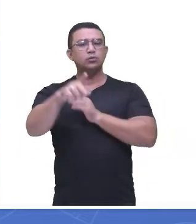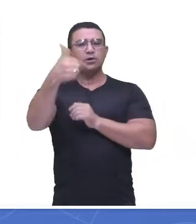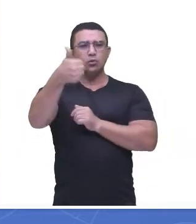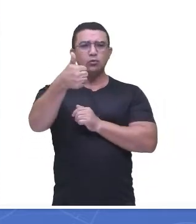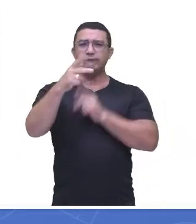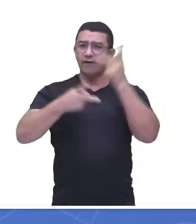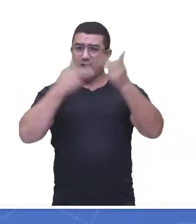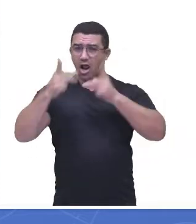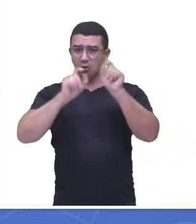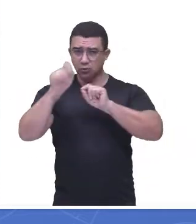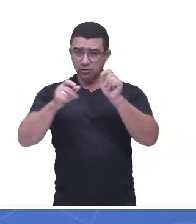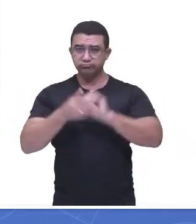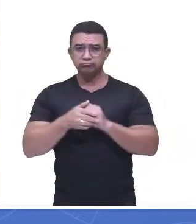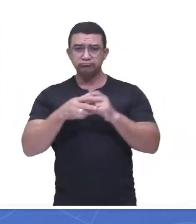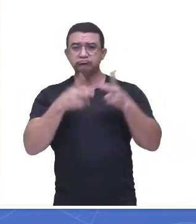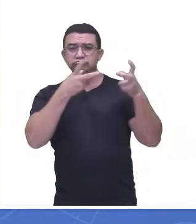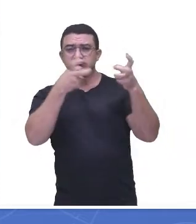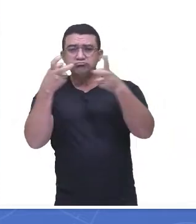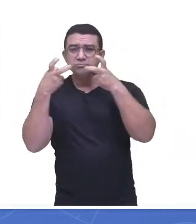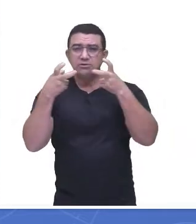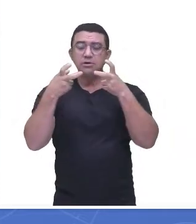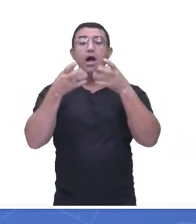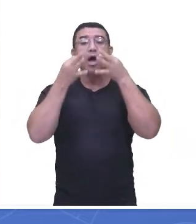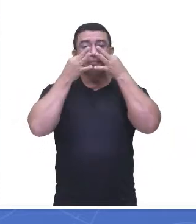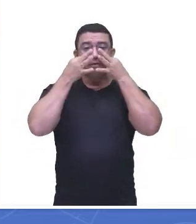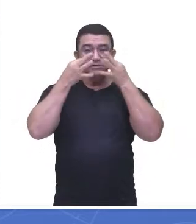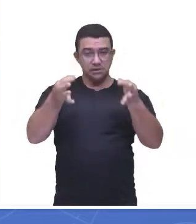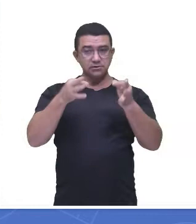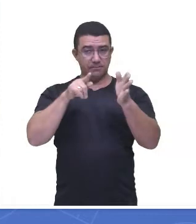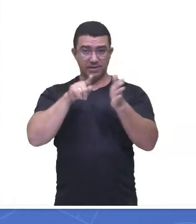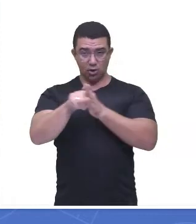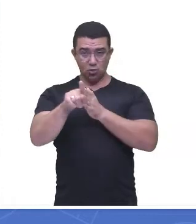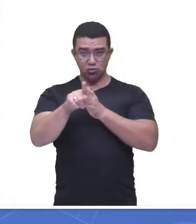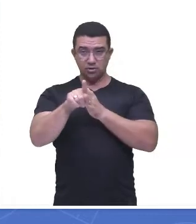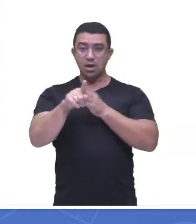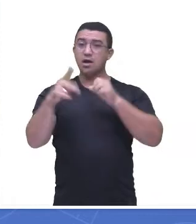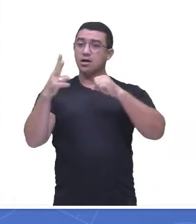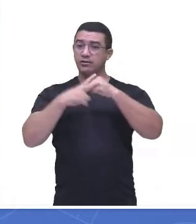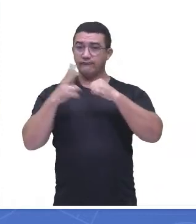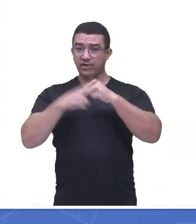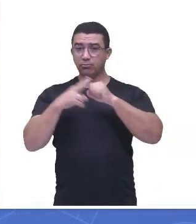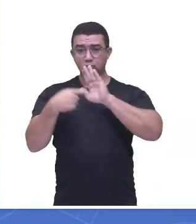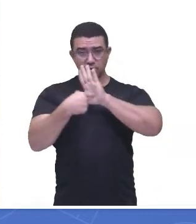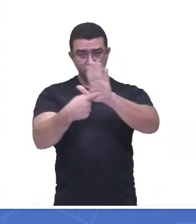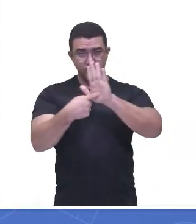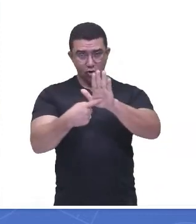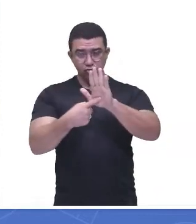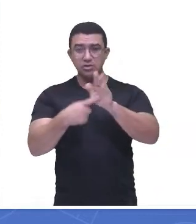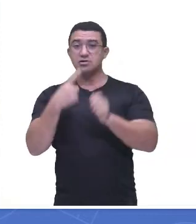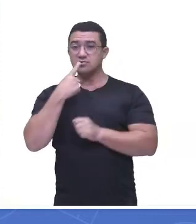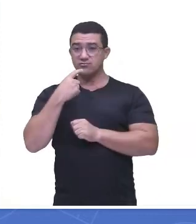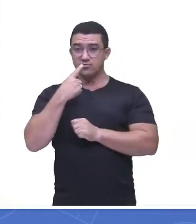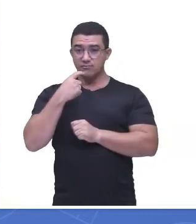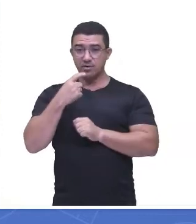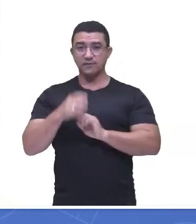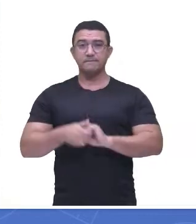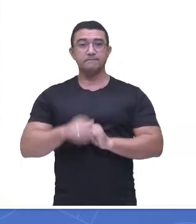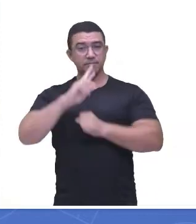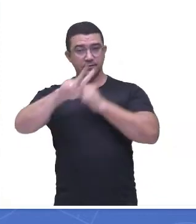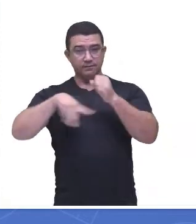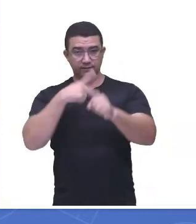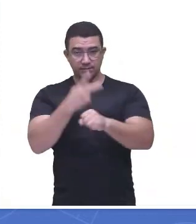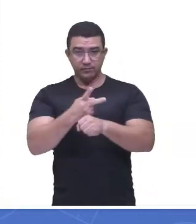o seguinte: observe atentamente a sentença abaixo e os verbos que aparecem destacados. E